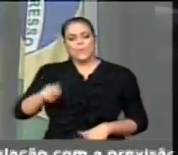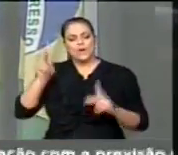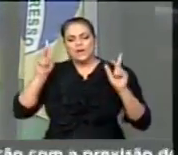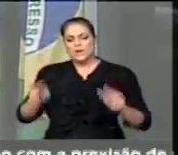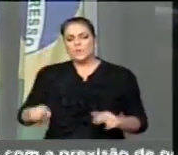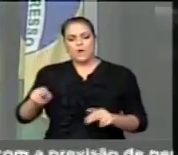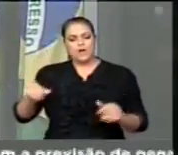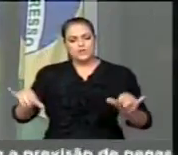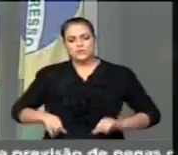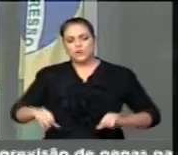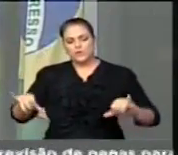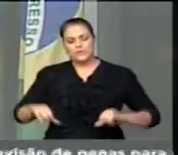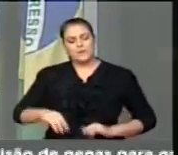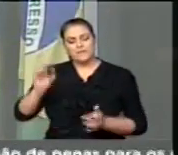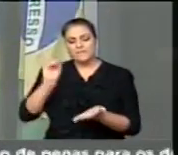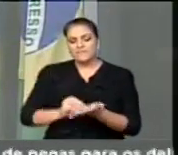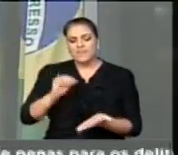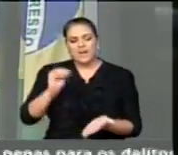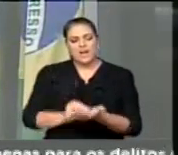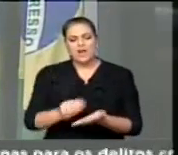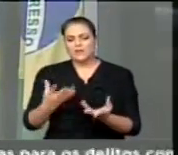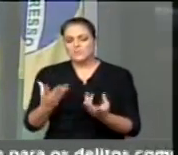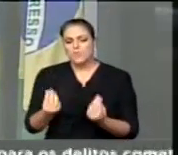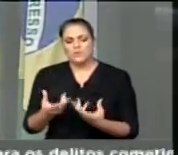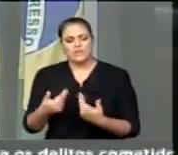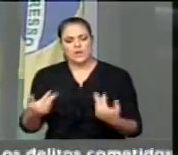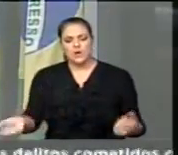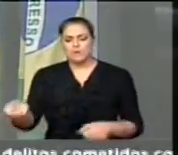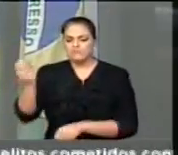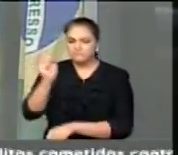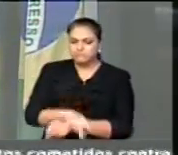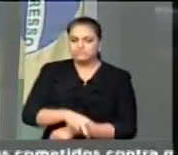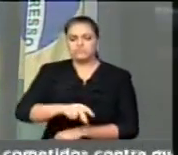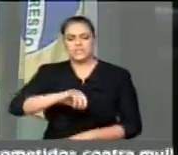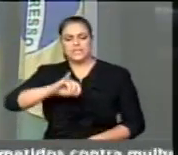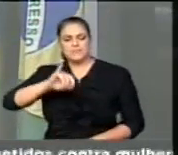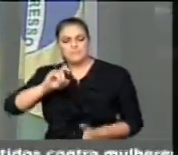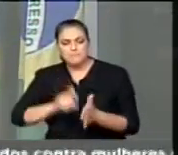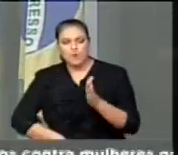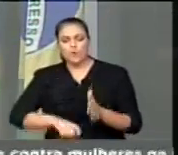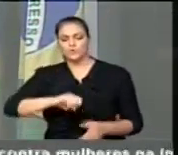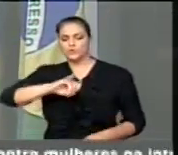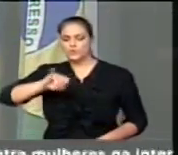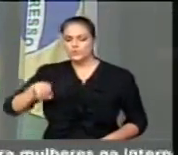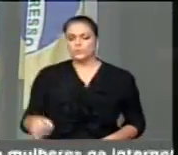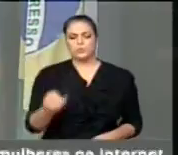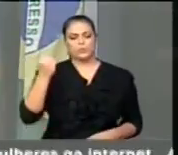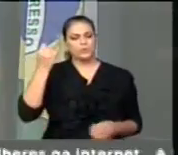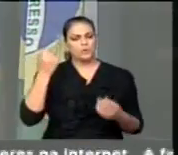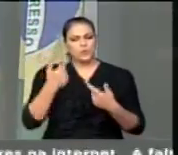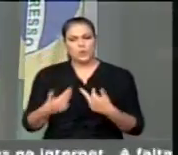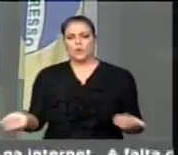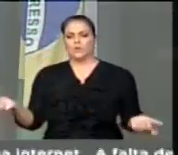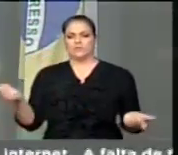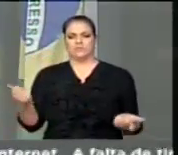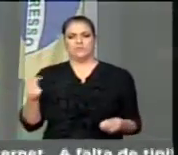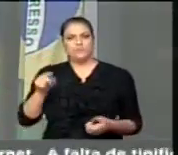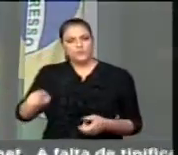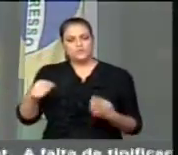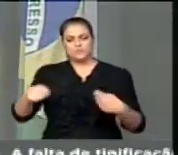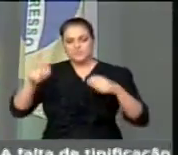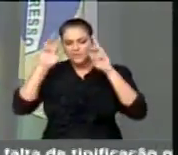sofrimento, falta de emprego, alta dos impostos e desrespeito do seu governo. Muito obrigado, senhor presidente.